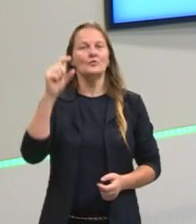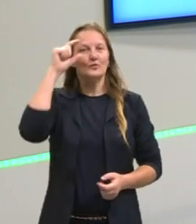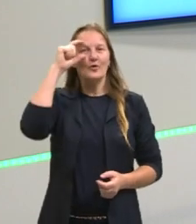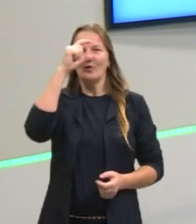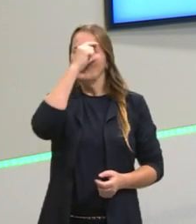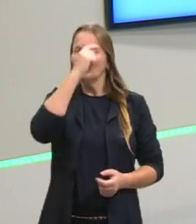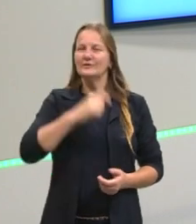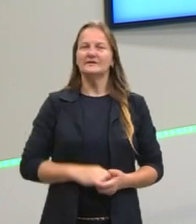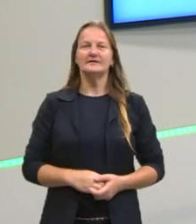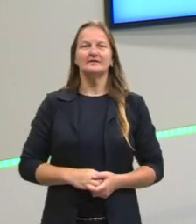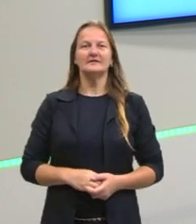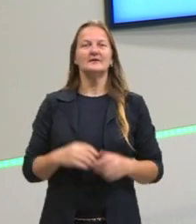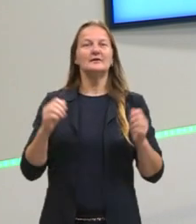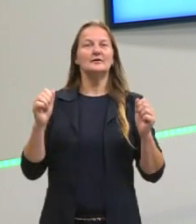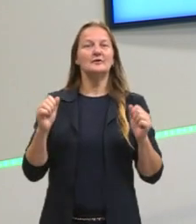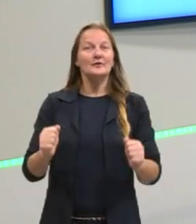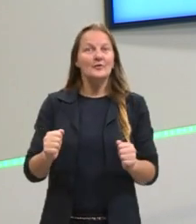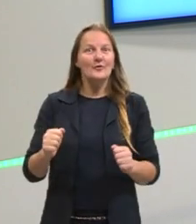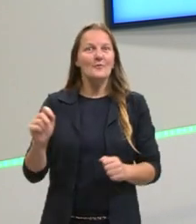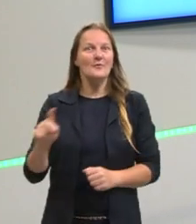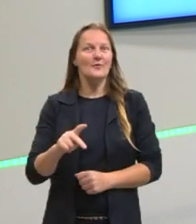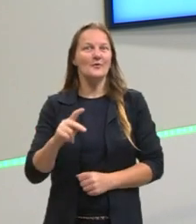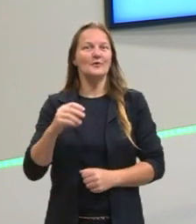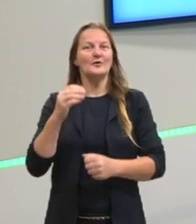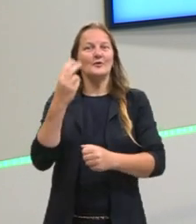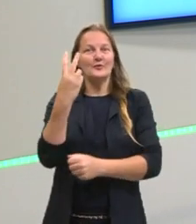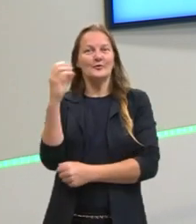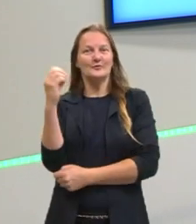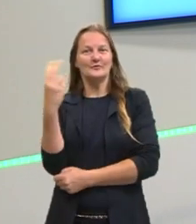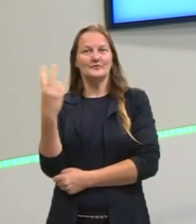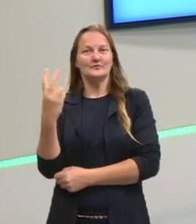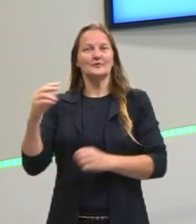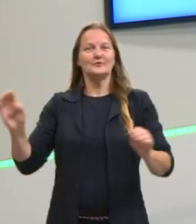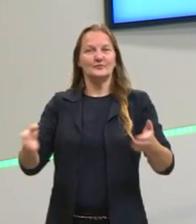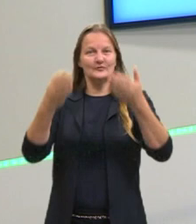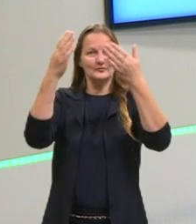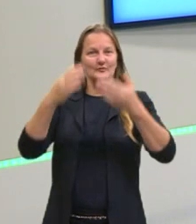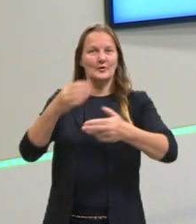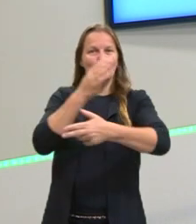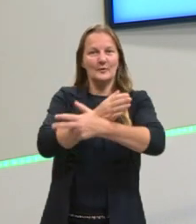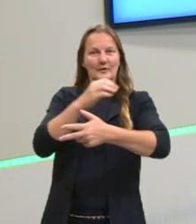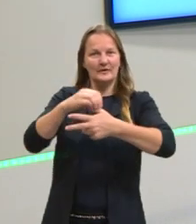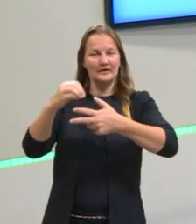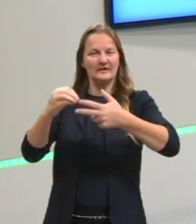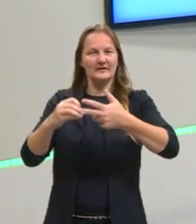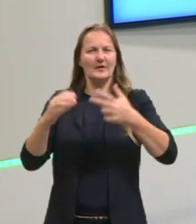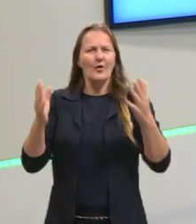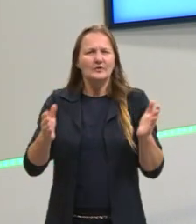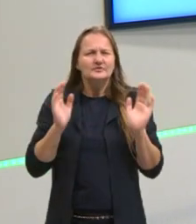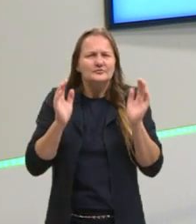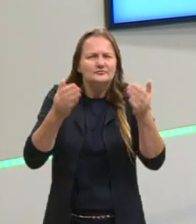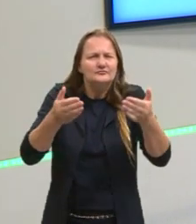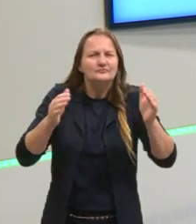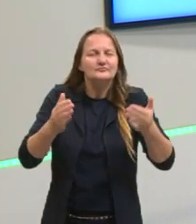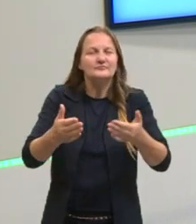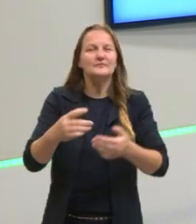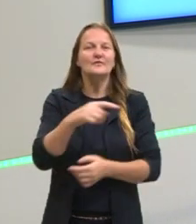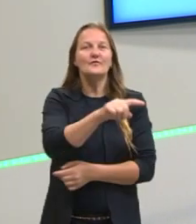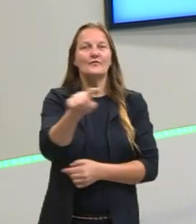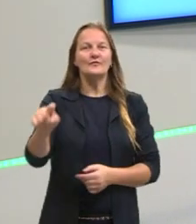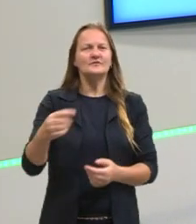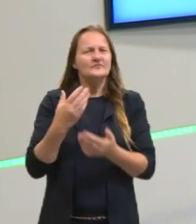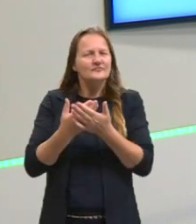óculos. Vou ser o professor, então, do pré-ENEM 2022 aqui da SEDUC, onde nós vamos fazer um estudo direcionado para que vocês,